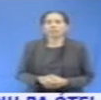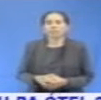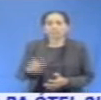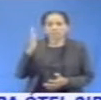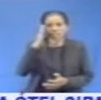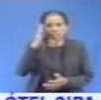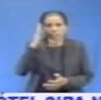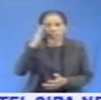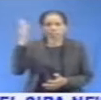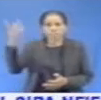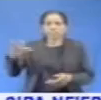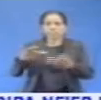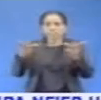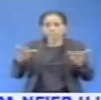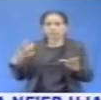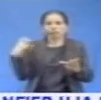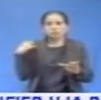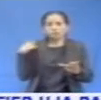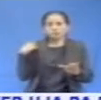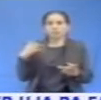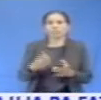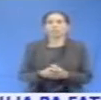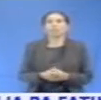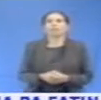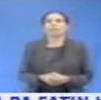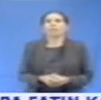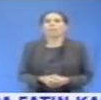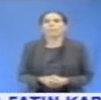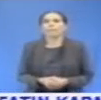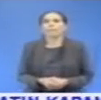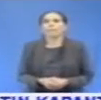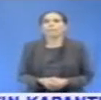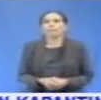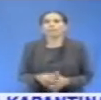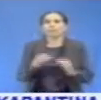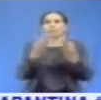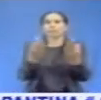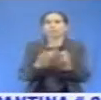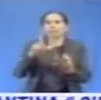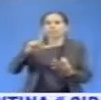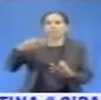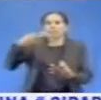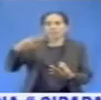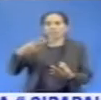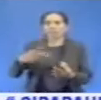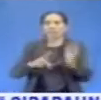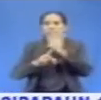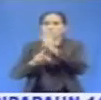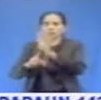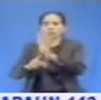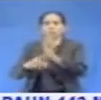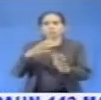ia na residência de Mori Dili, segunda-feira, semana nem. Família Eliha ia bemori ha toquei seba